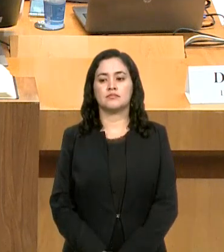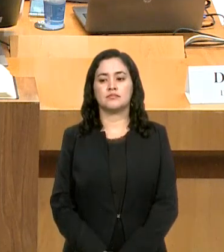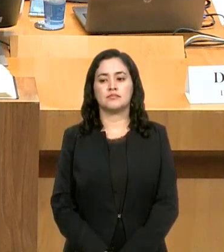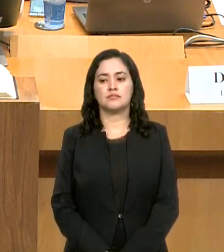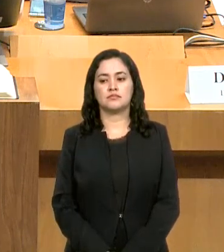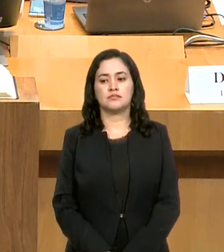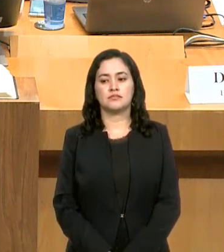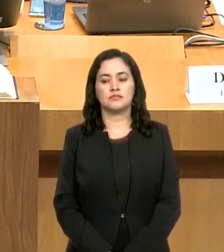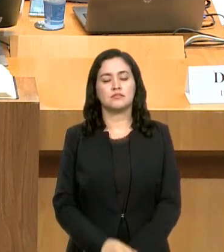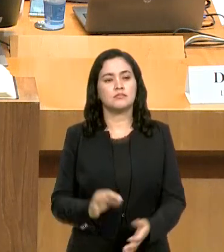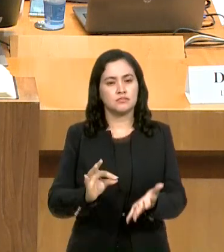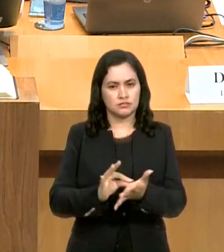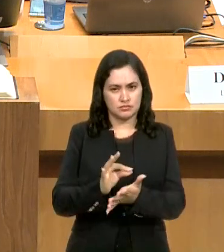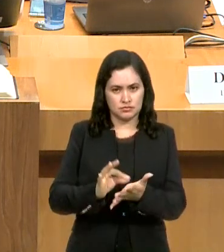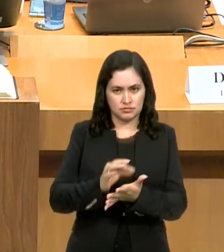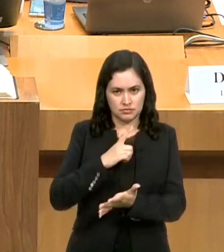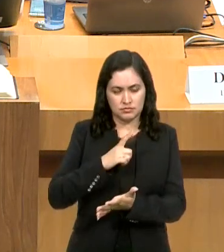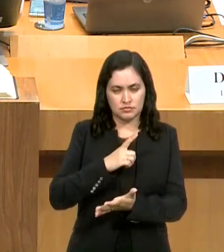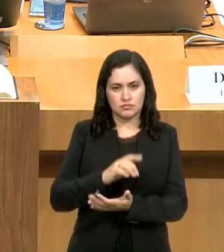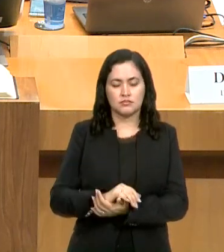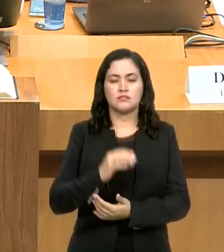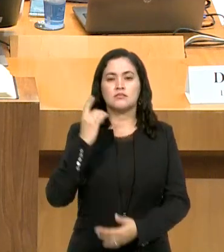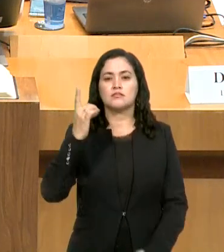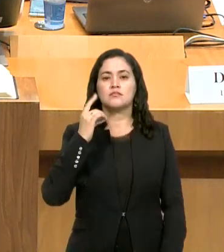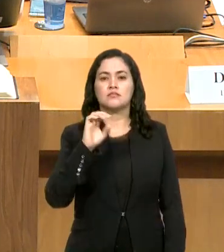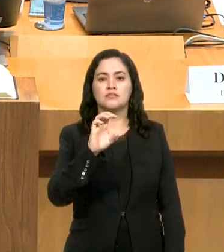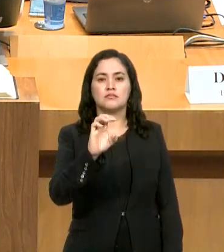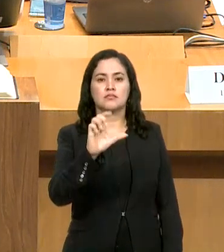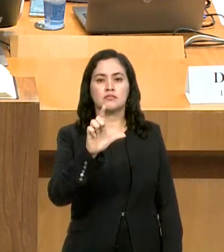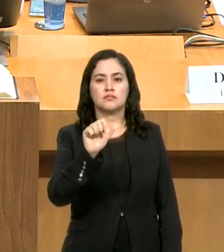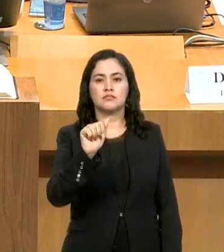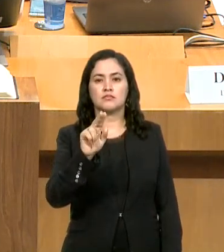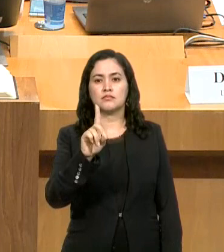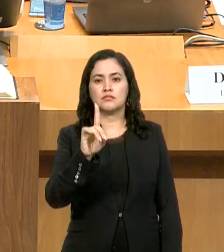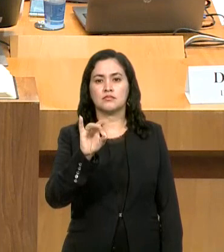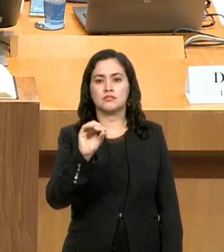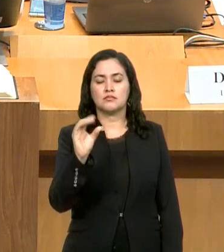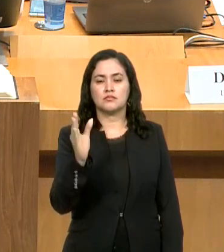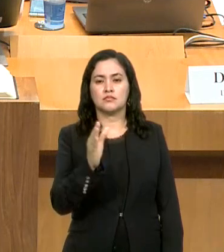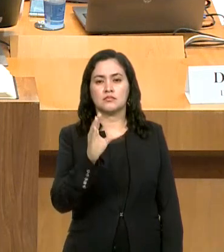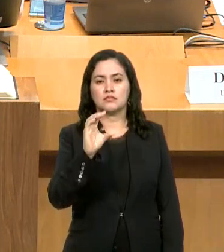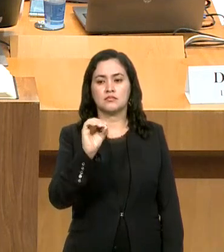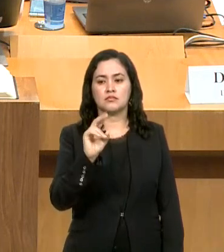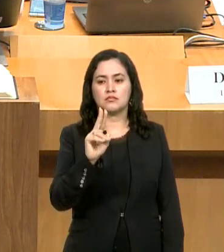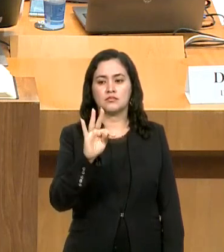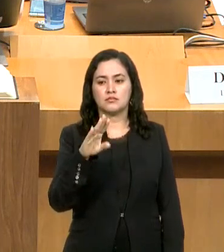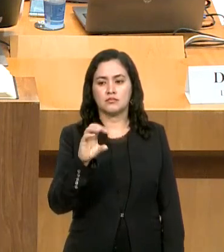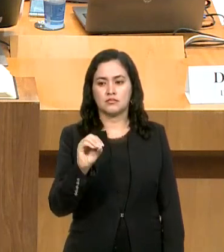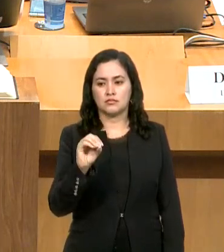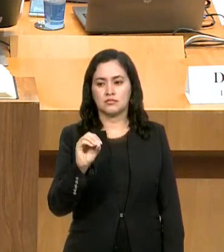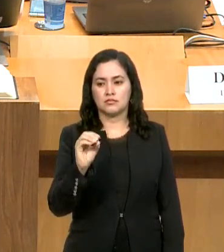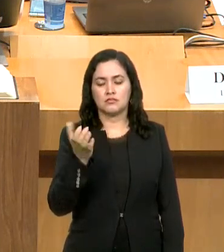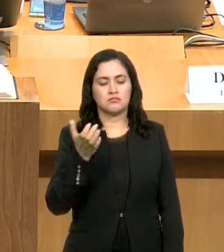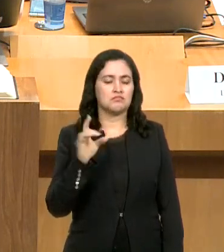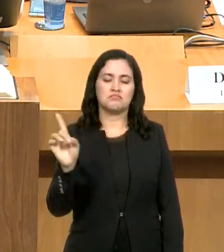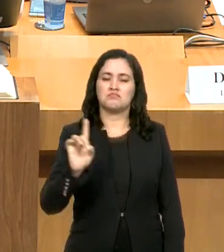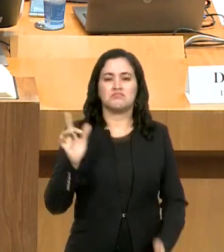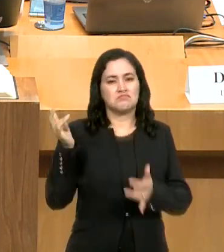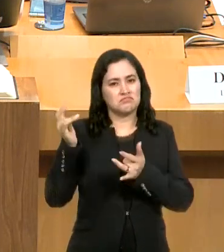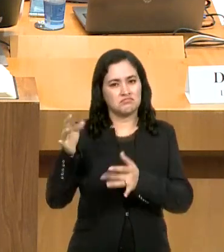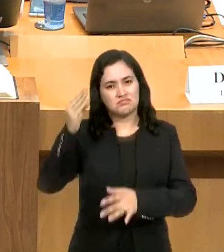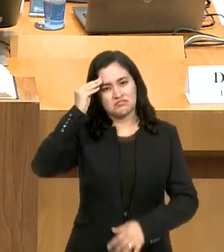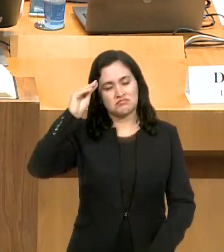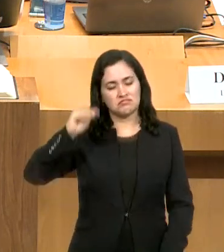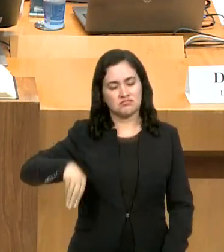Tem alguém inscrito, deputado? Deputada Cláudia Coutinho, por todo o tempo. Vossa Excelência ainda vai utilizar o tempo? Não, então declina,